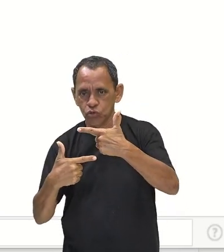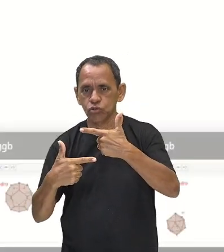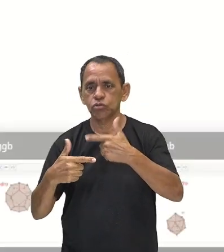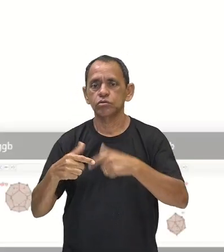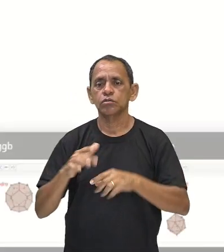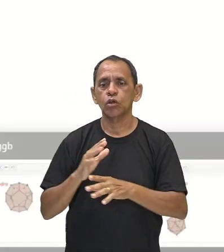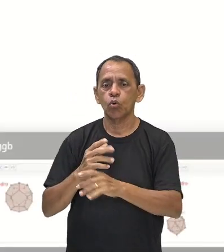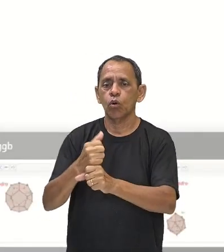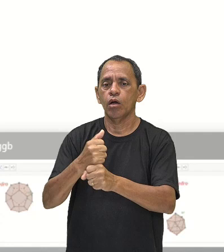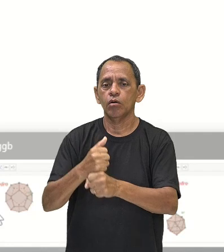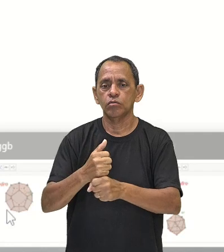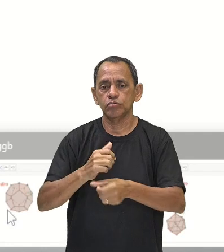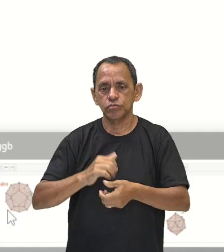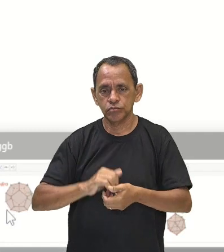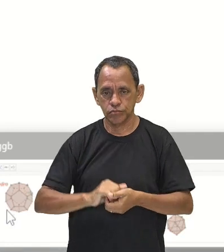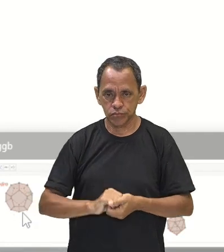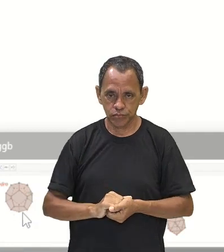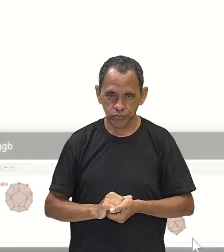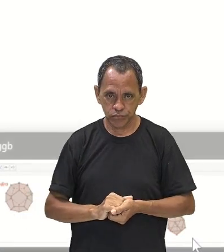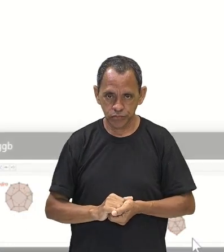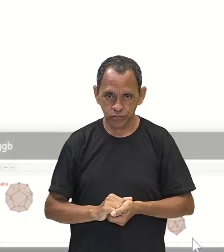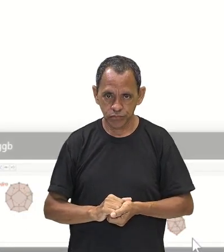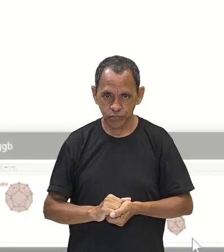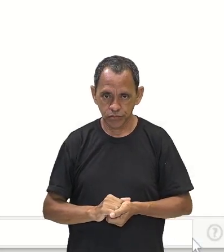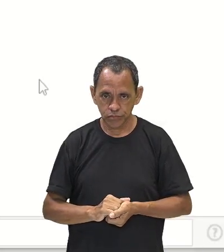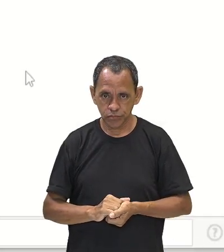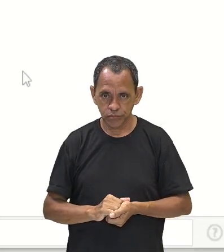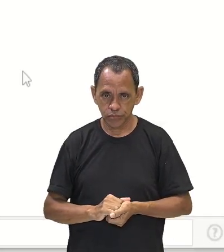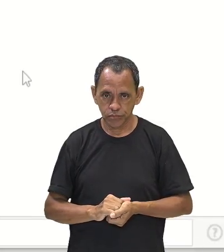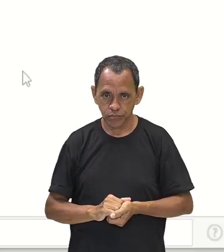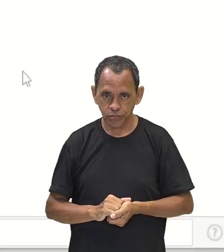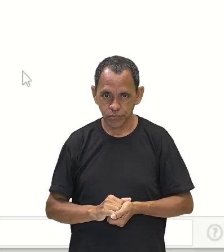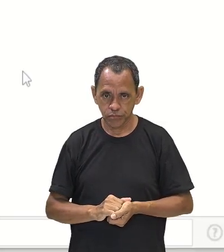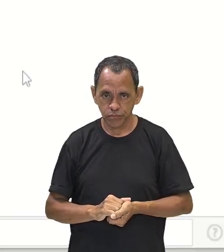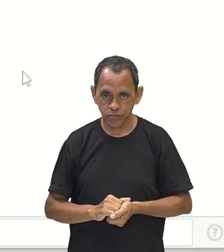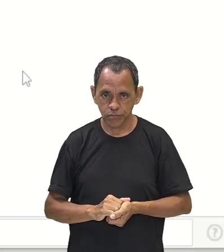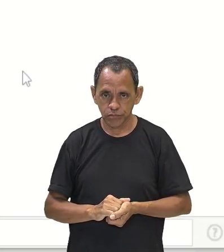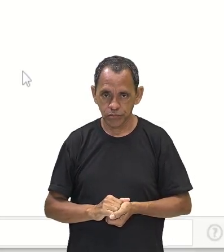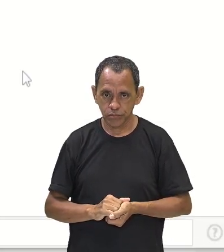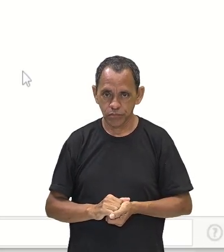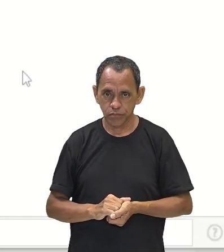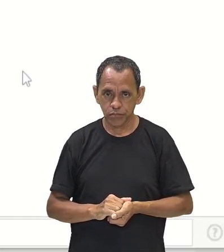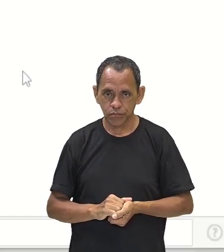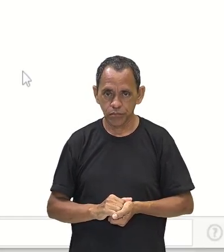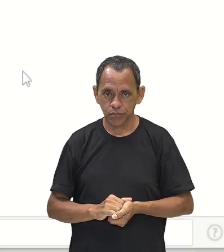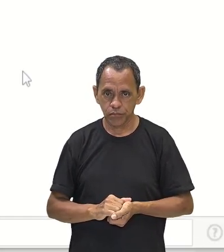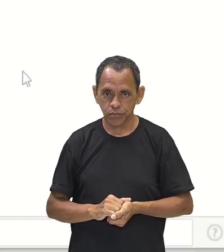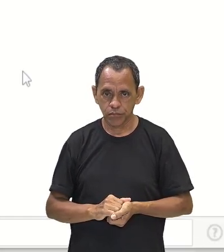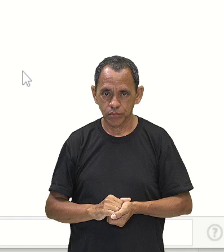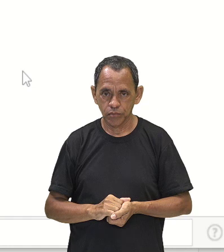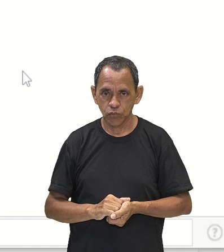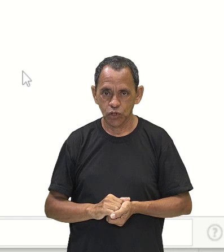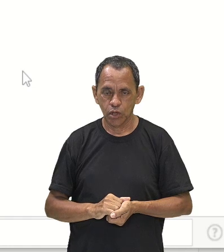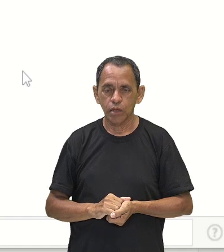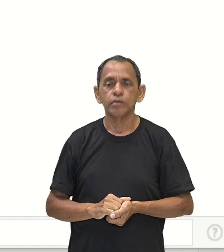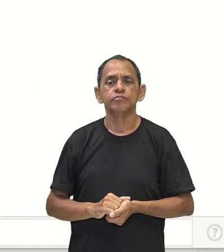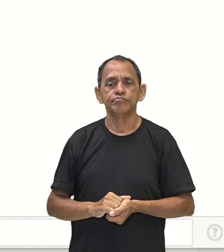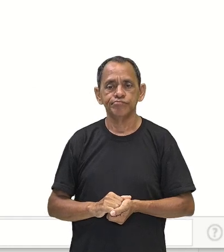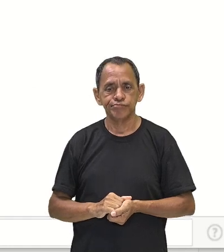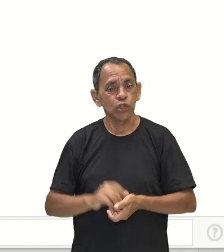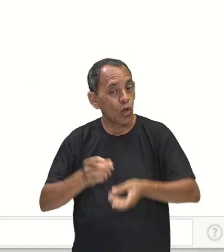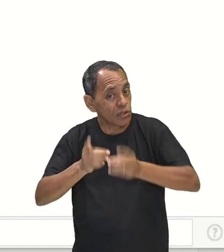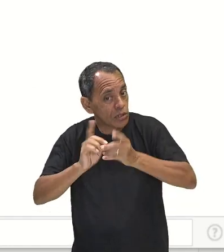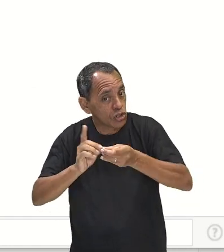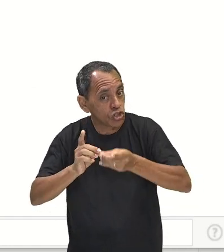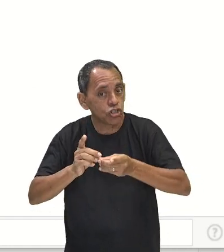toda essa dinâmica aqui para o cálculo de